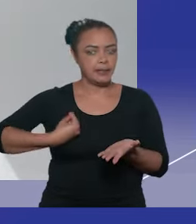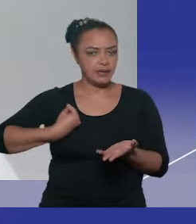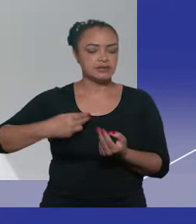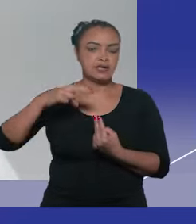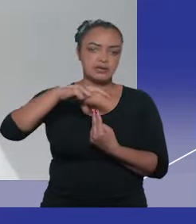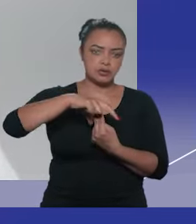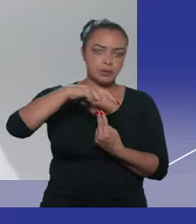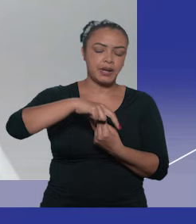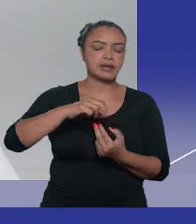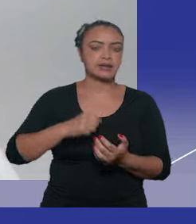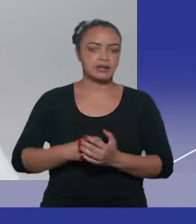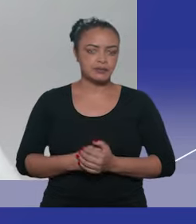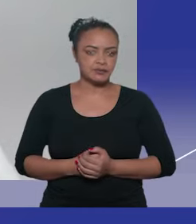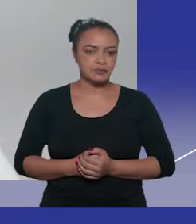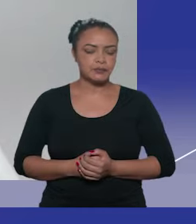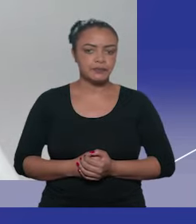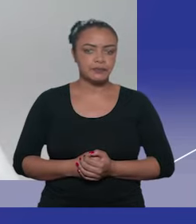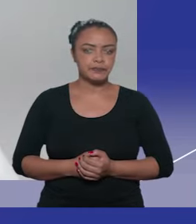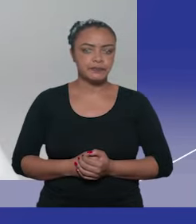eu acho que a gente vê bastante